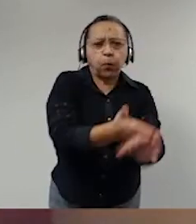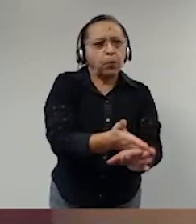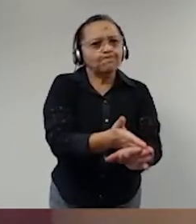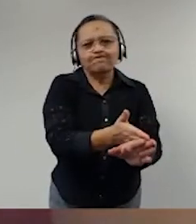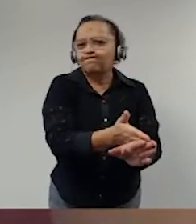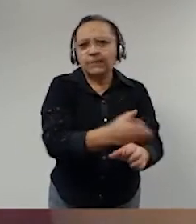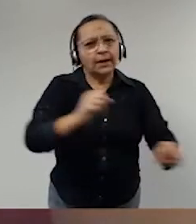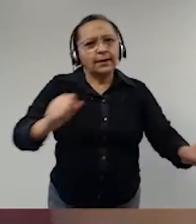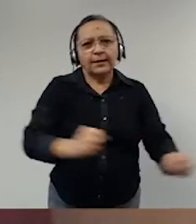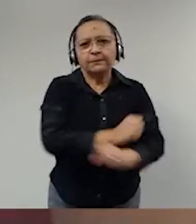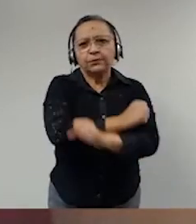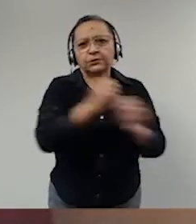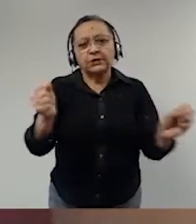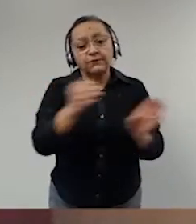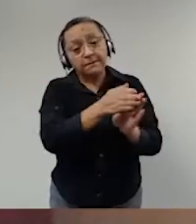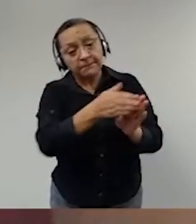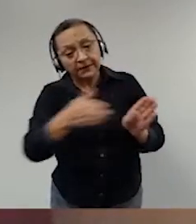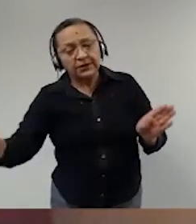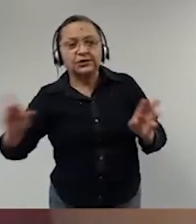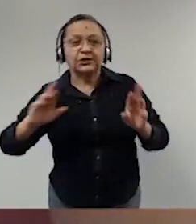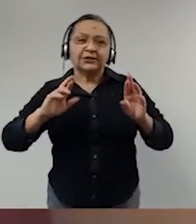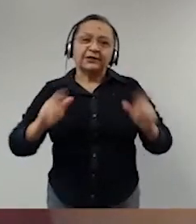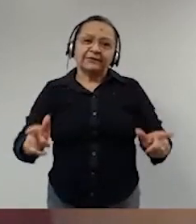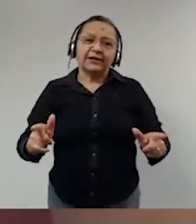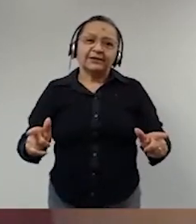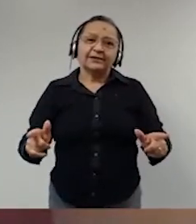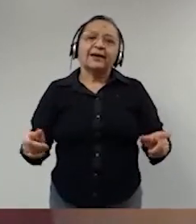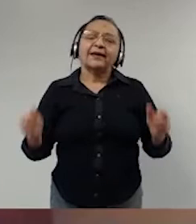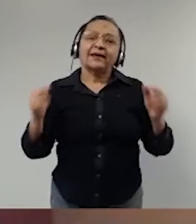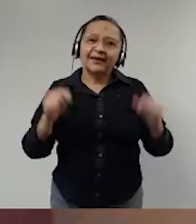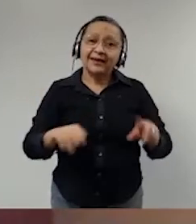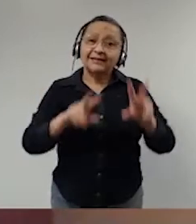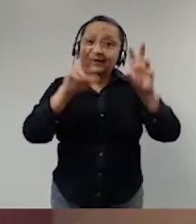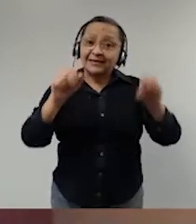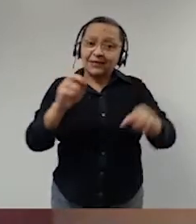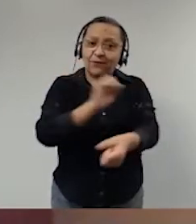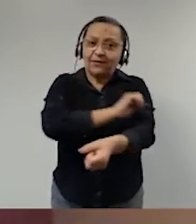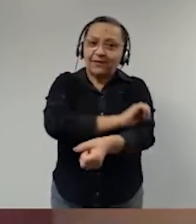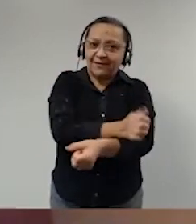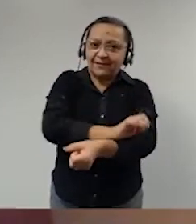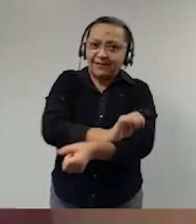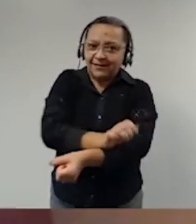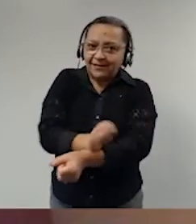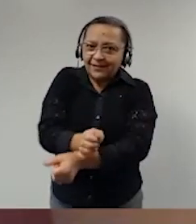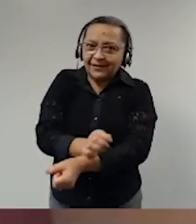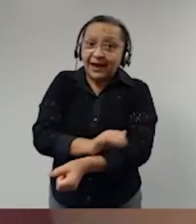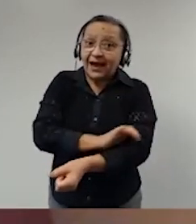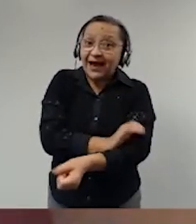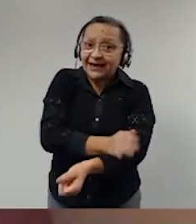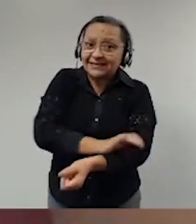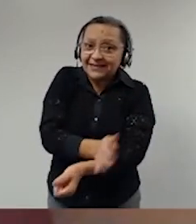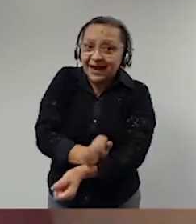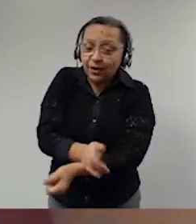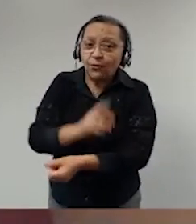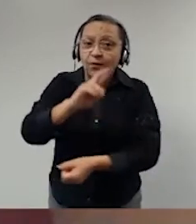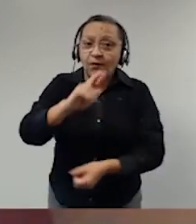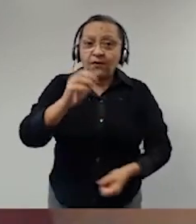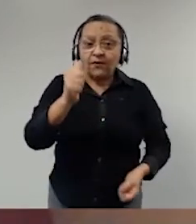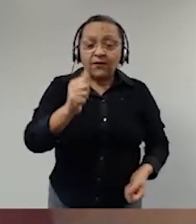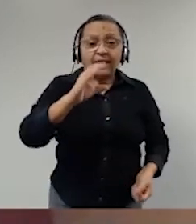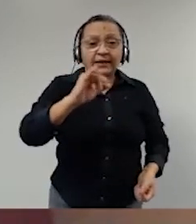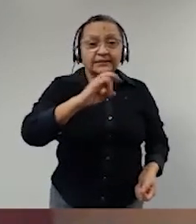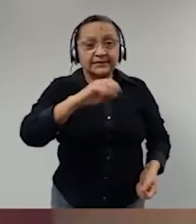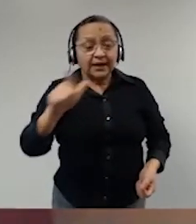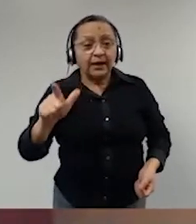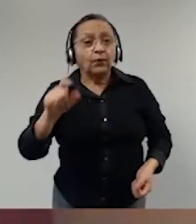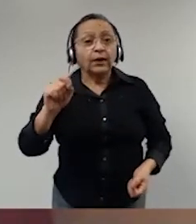Tá? E essa questão racial que nós estamos colocando aqui, quero deixar bem evidente, quando a gente fala da questão racial, nós estamos falando